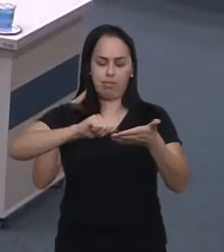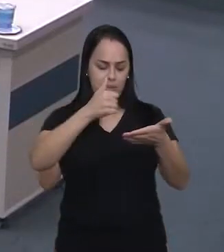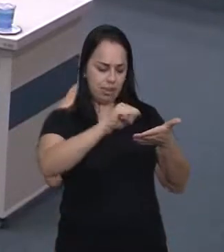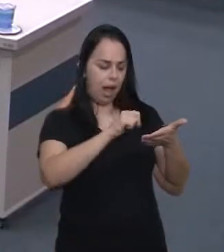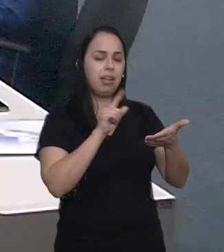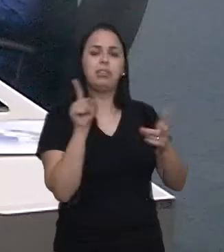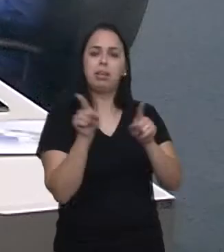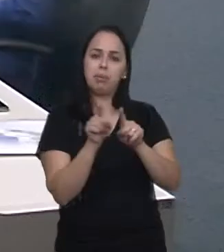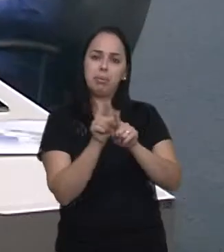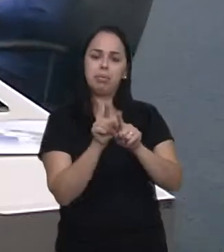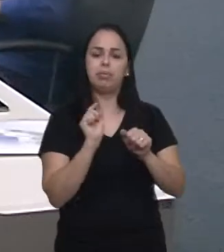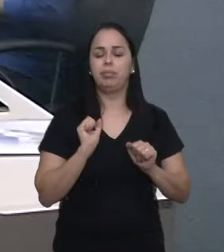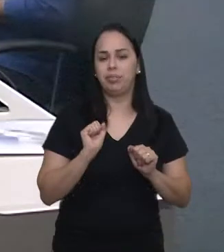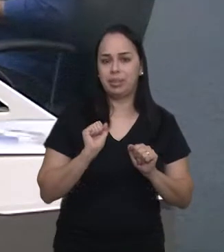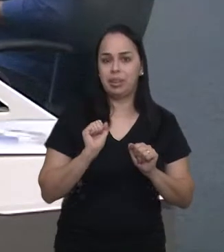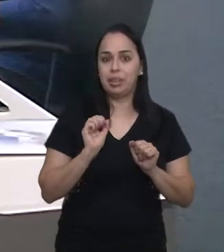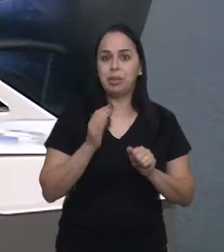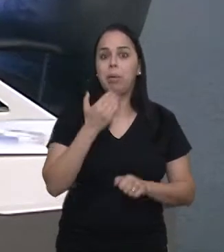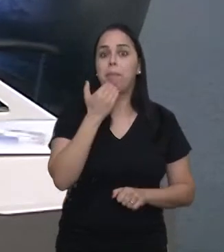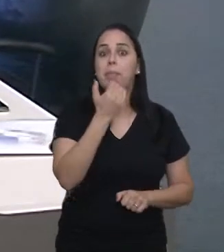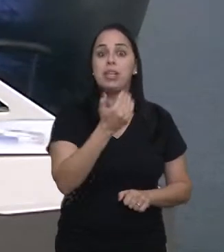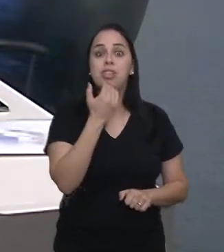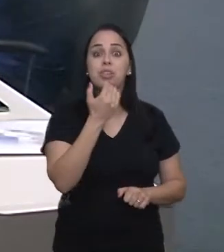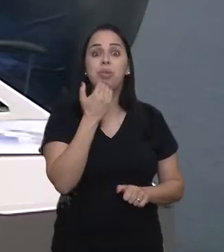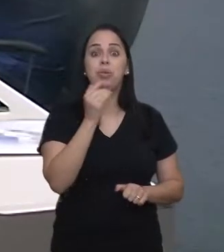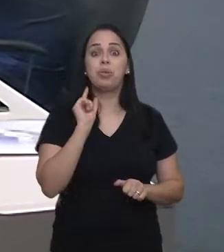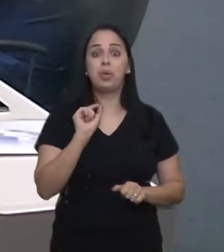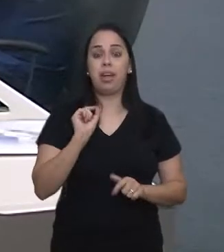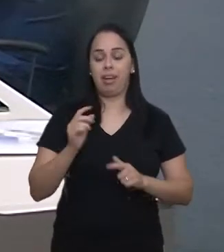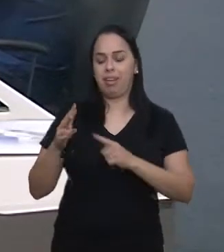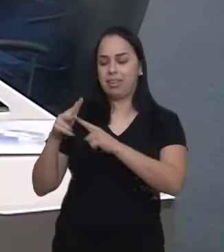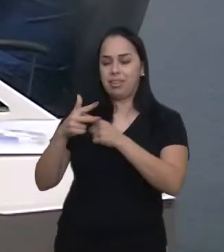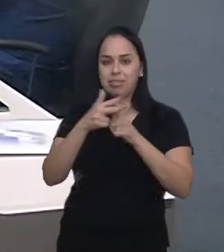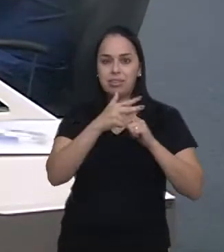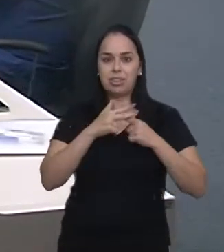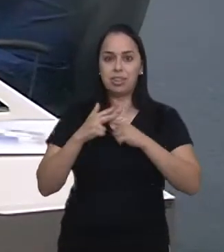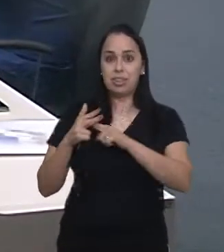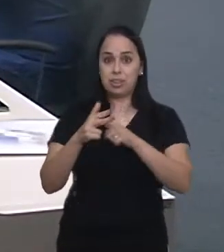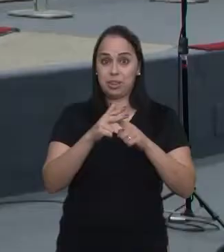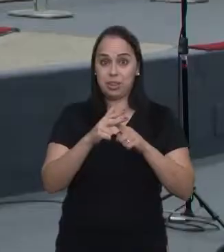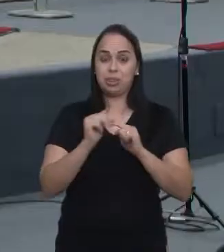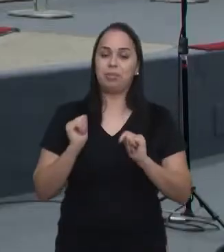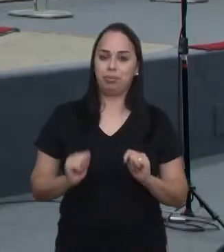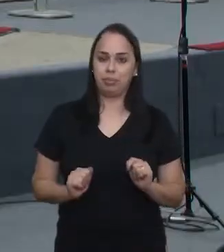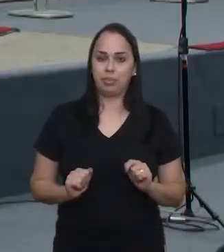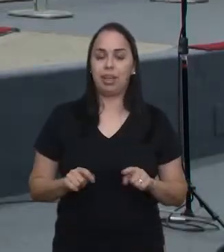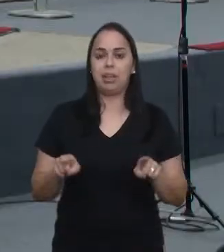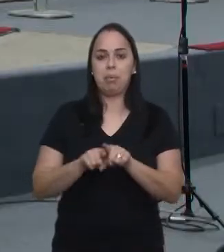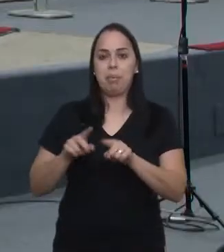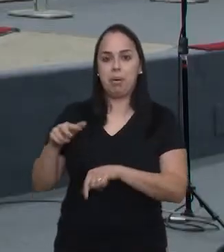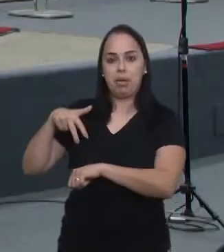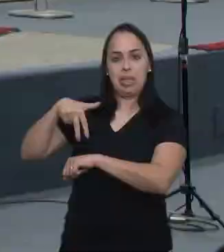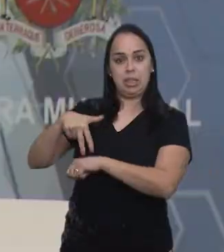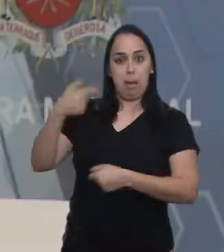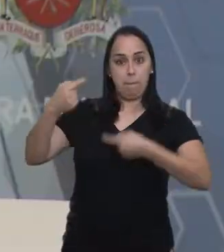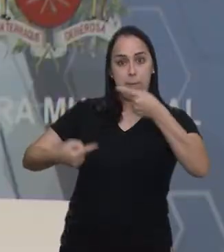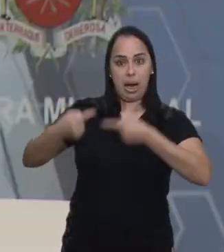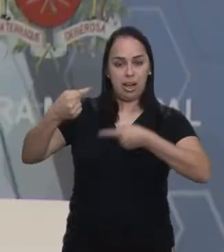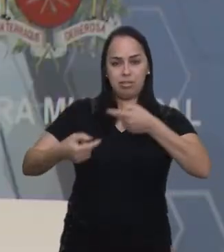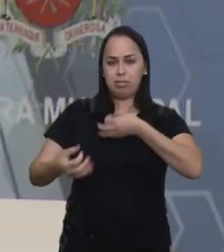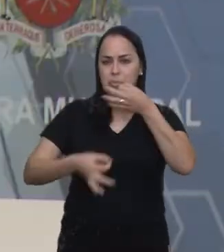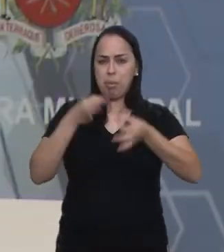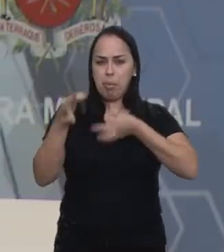pelos vereadores, a maior parte com pedidos para serviços de manutenção na cidade. Já durante o Pinga Fogo,